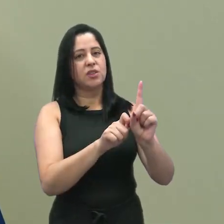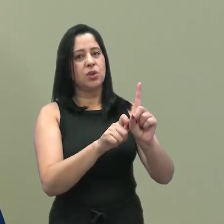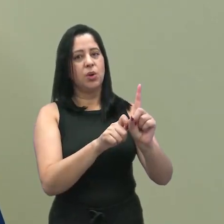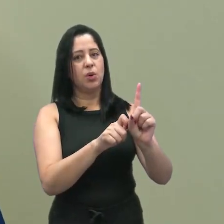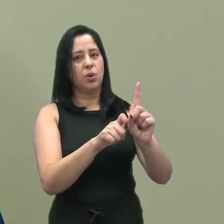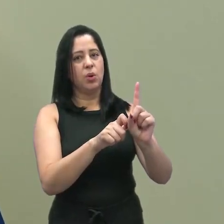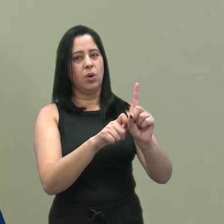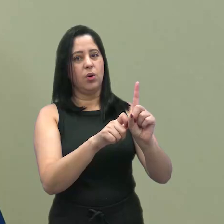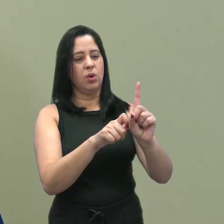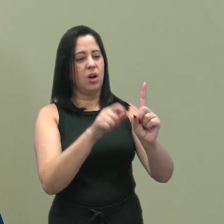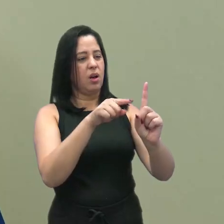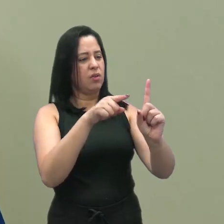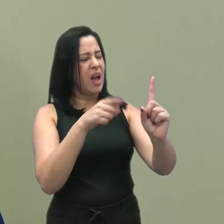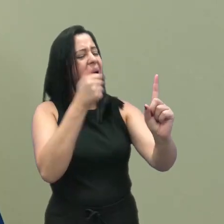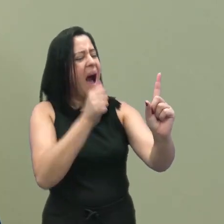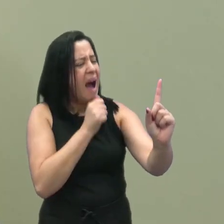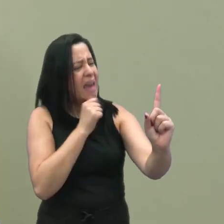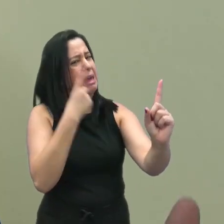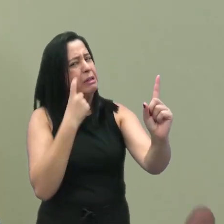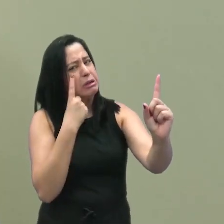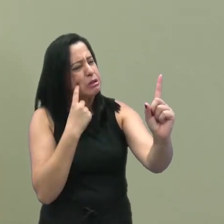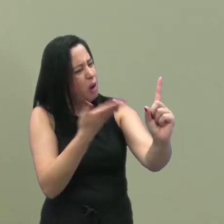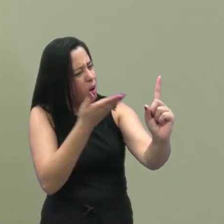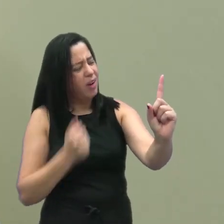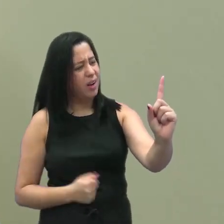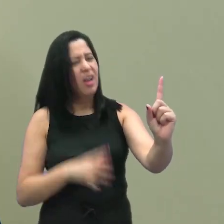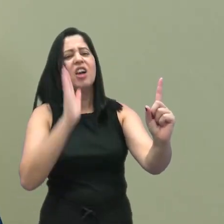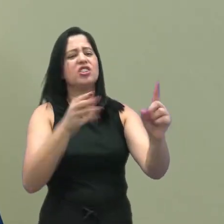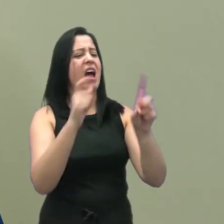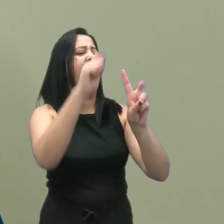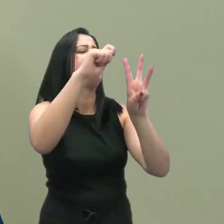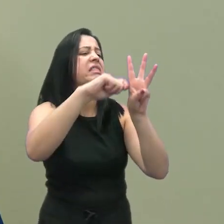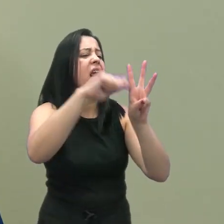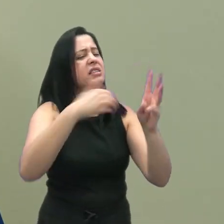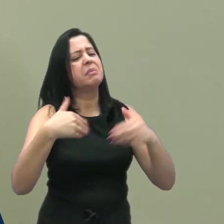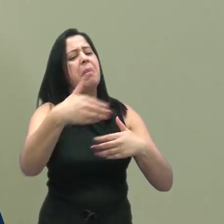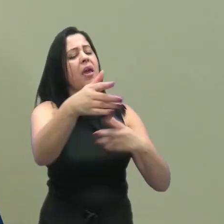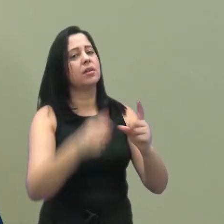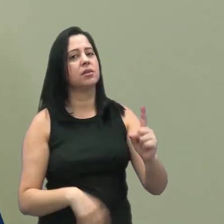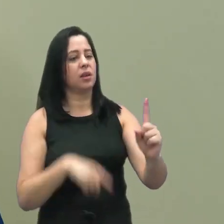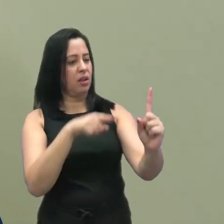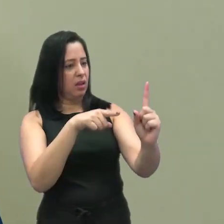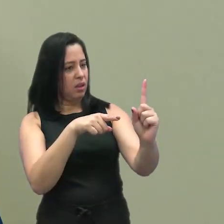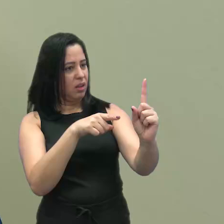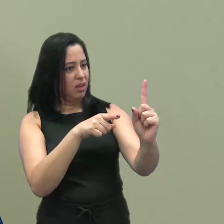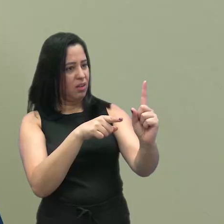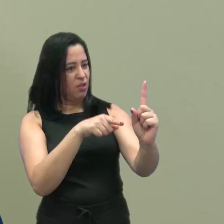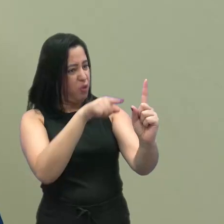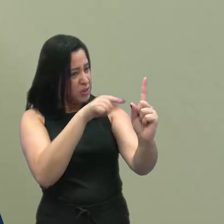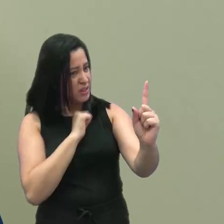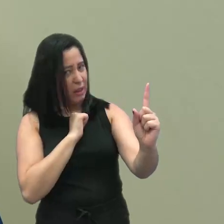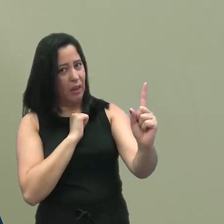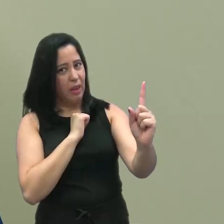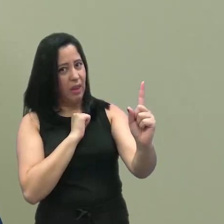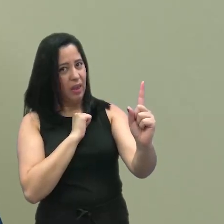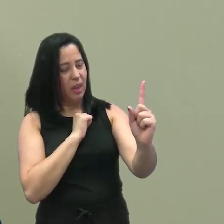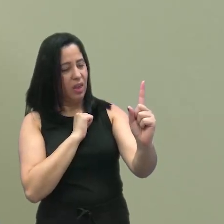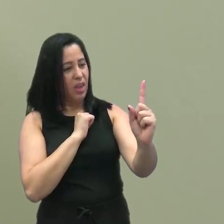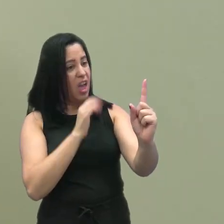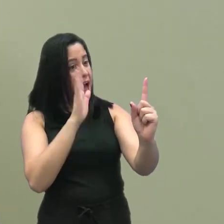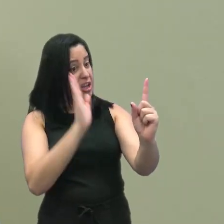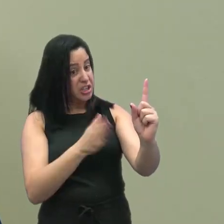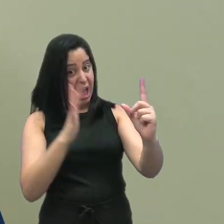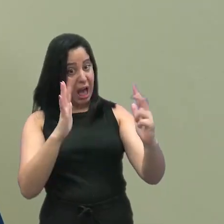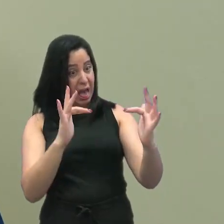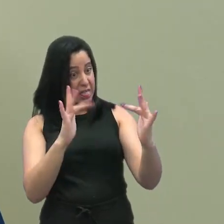luto, um vem e fala, nossa, mas você ainda está chorando, já faz 3 meses. Daí com o outro, nossa, mas